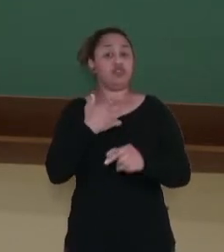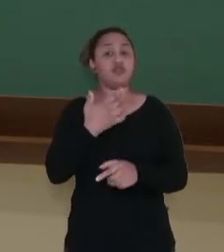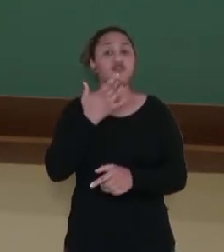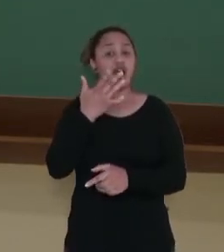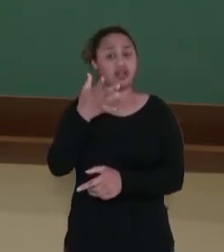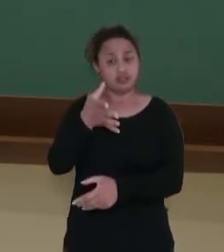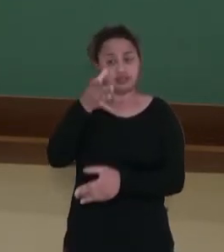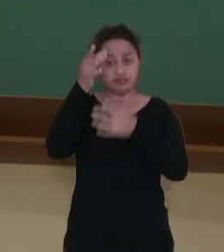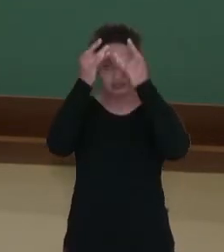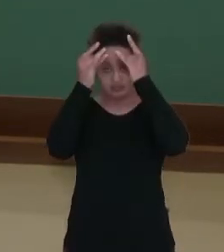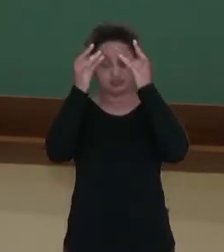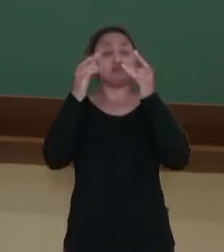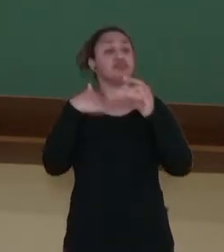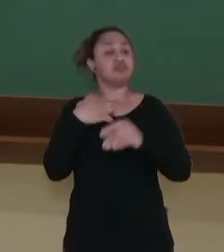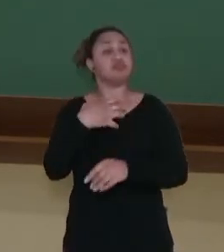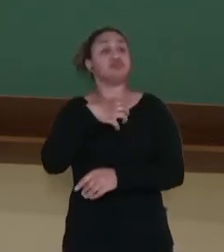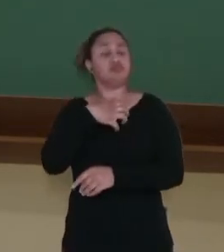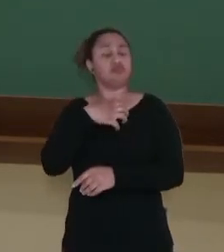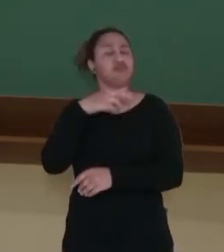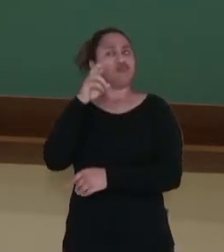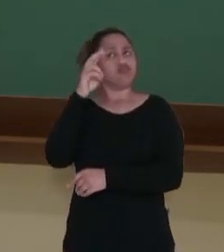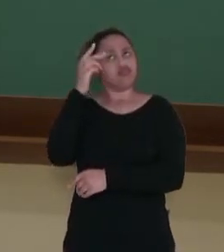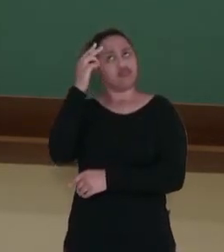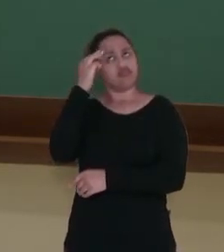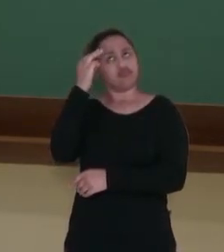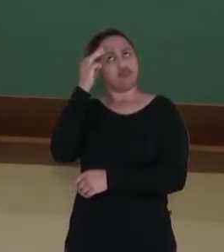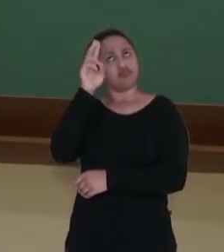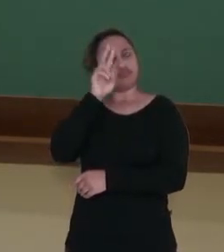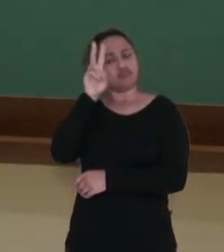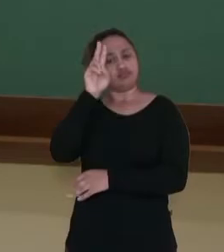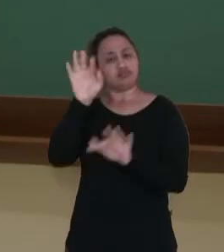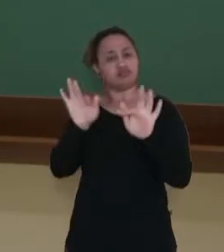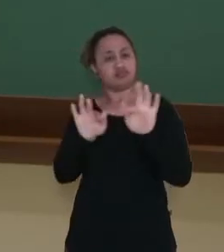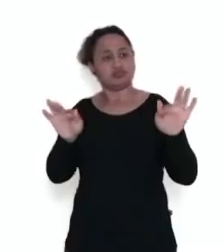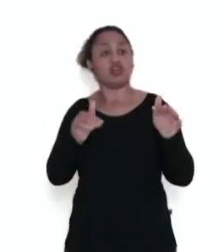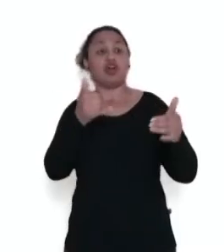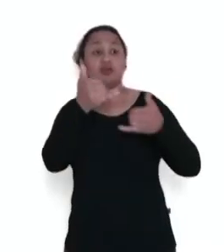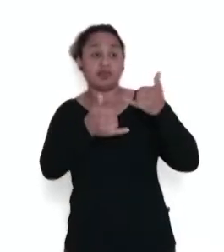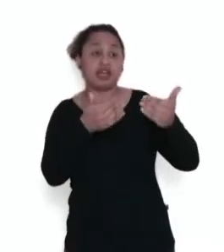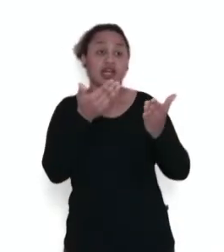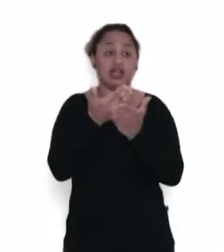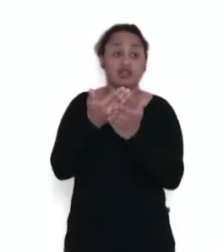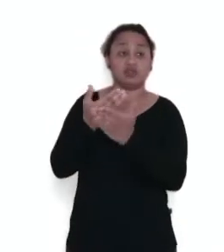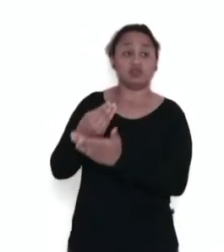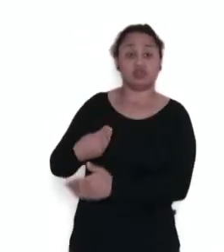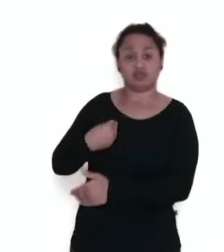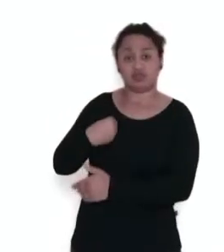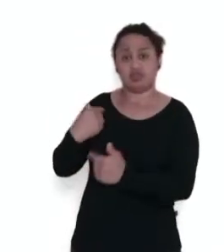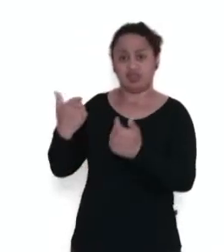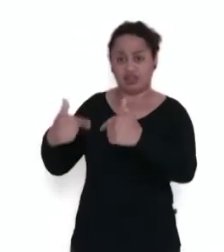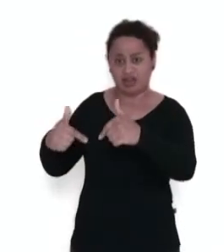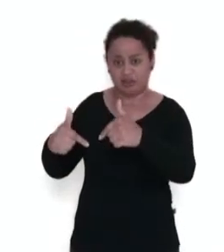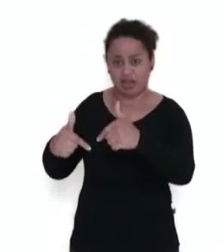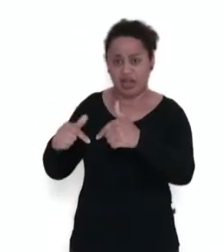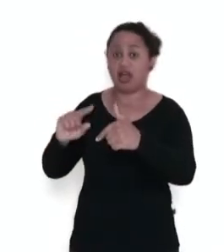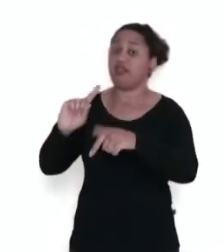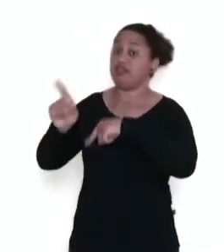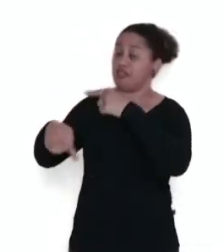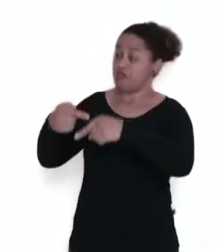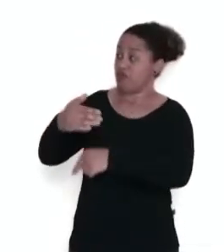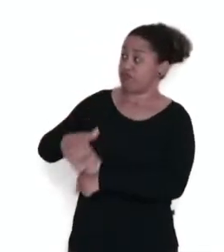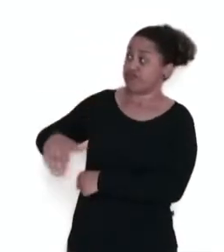leitor ficar com essa frase ali na memória, né? Então diz ali: brincar, estudar, viver. Trabalhar só